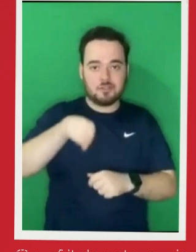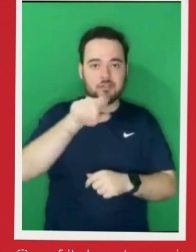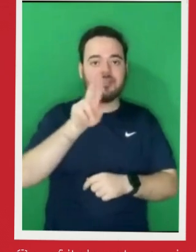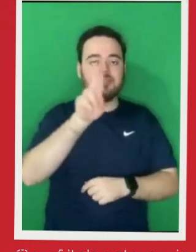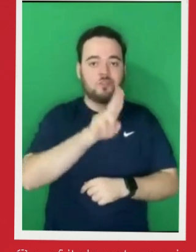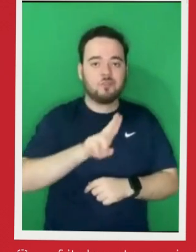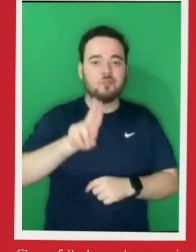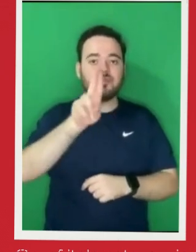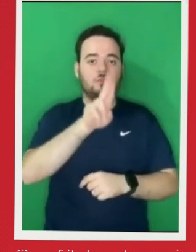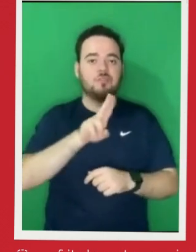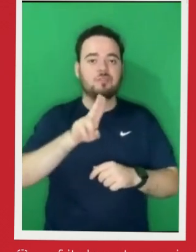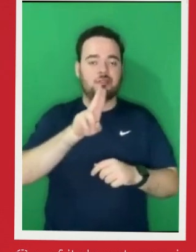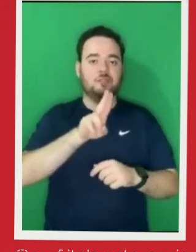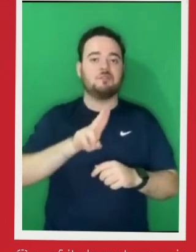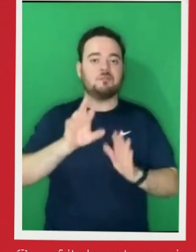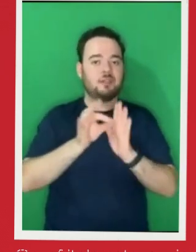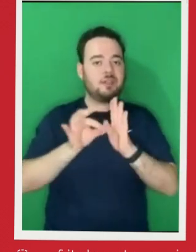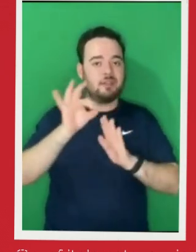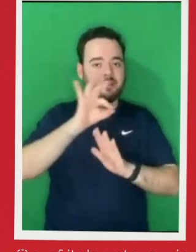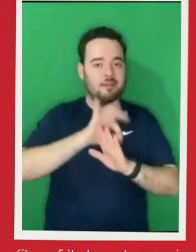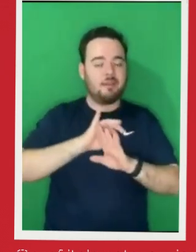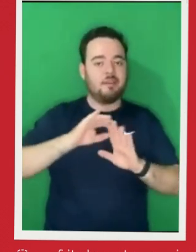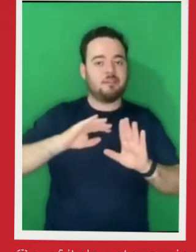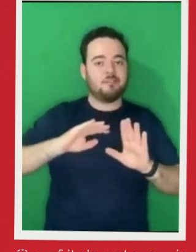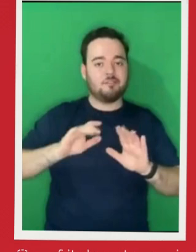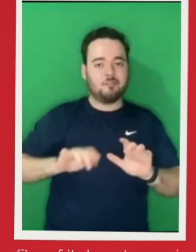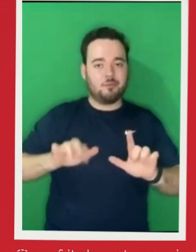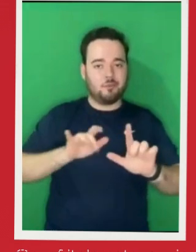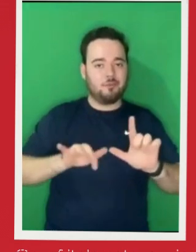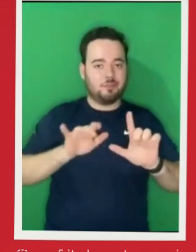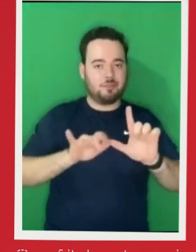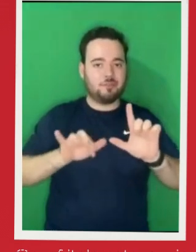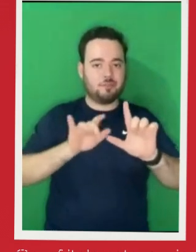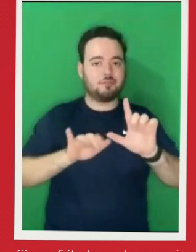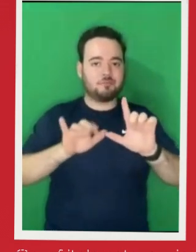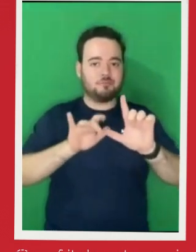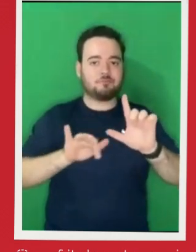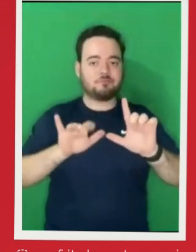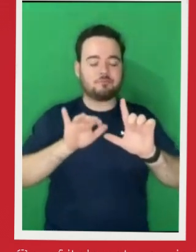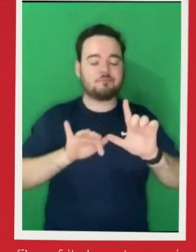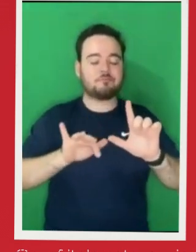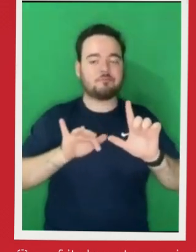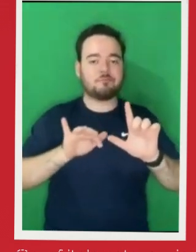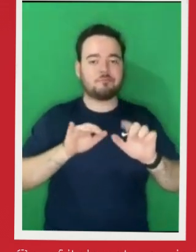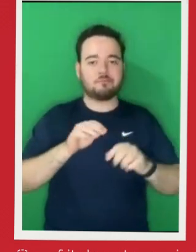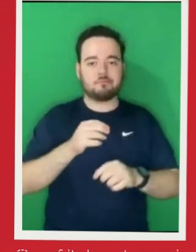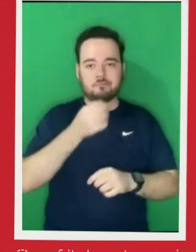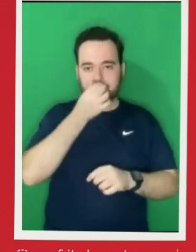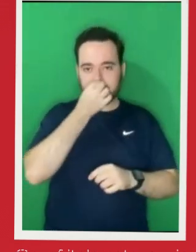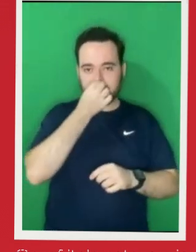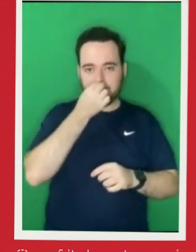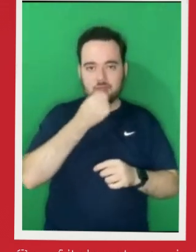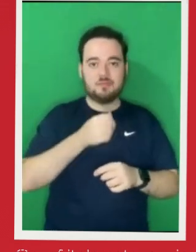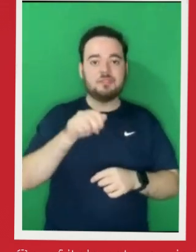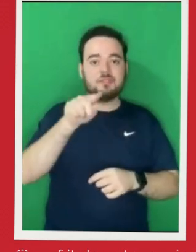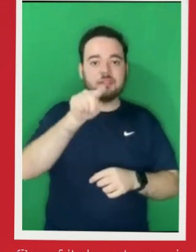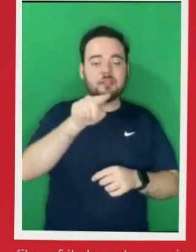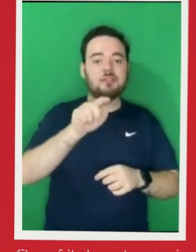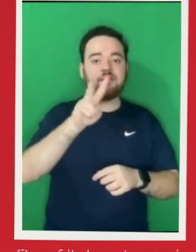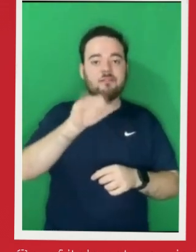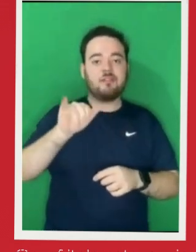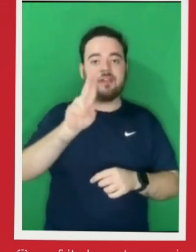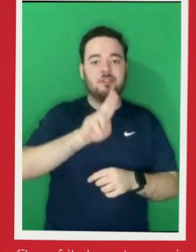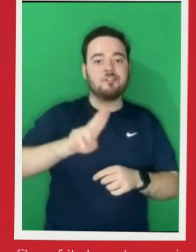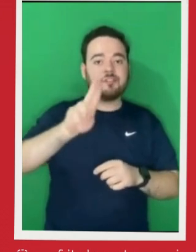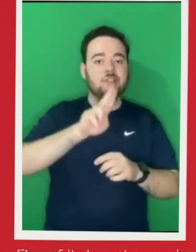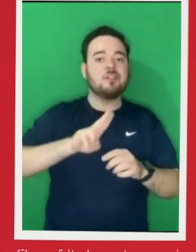vocês usem o calendário do seu computador. O programa que você usa, a grande parte das pessoas usa o